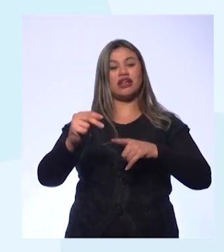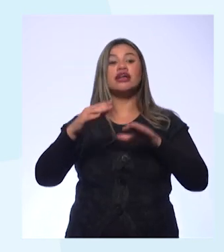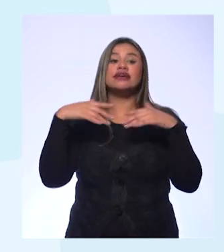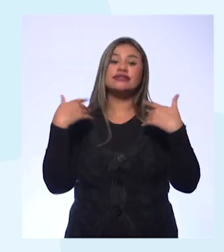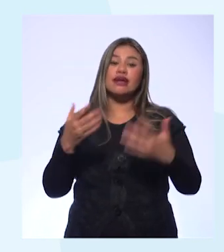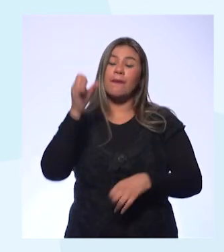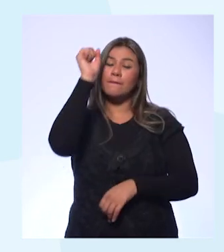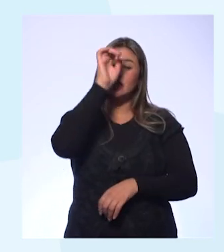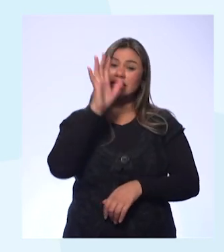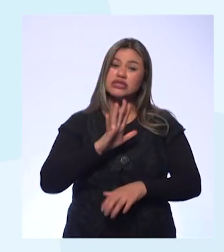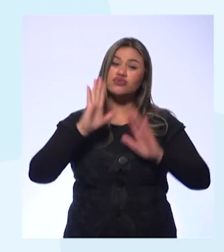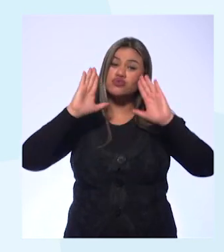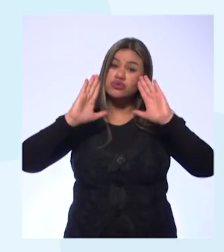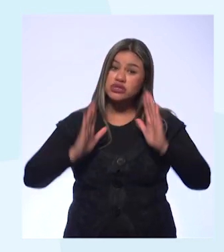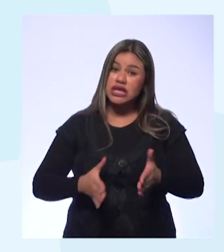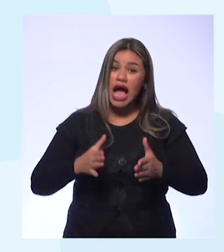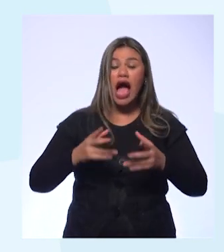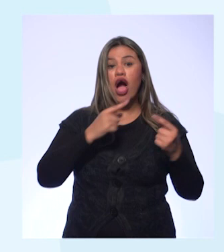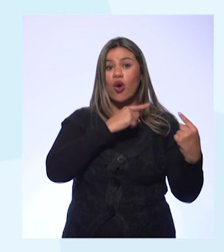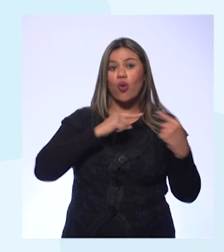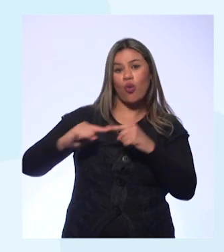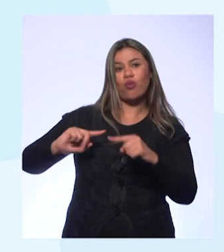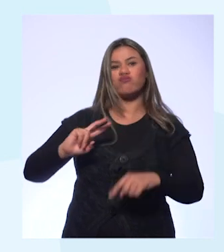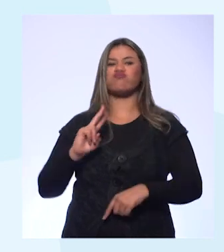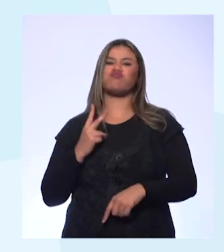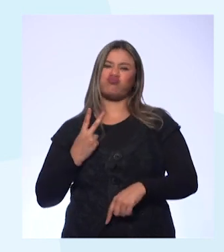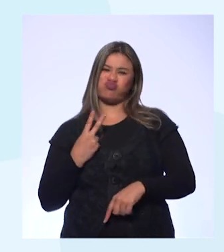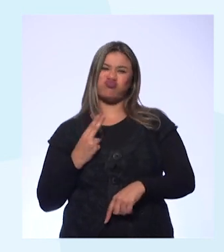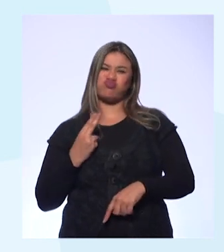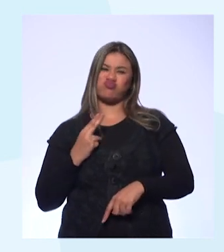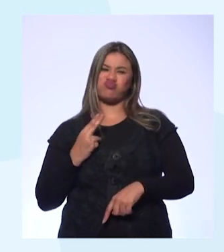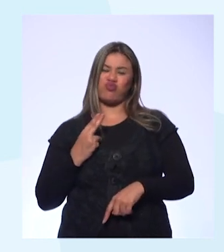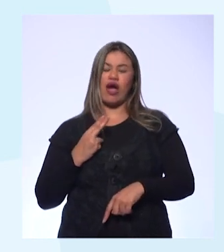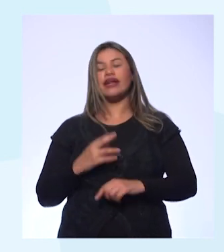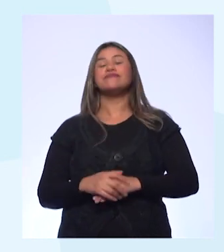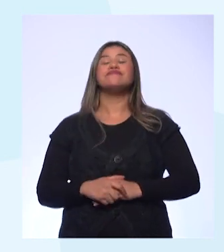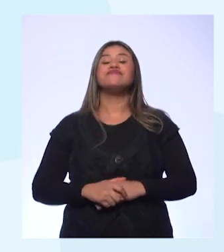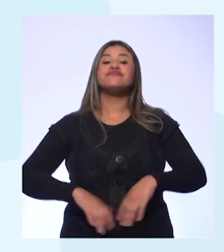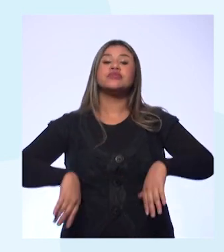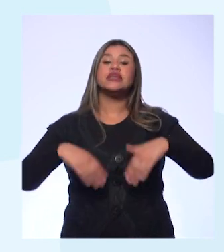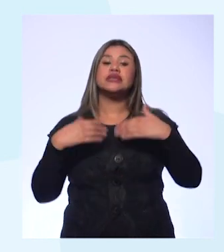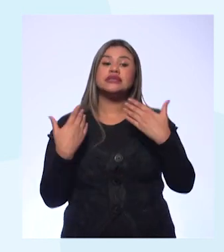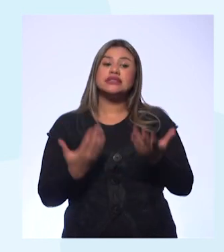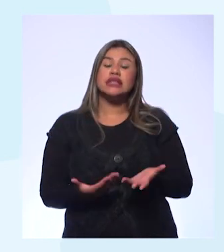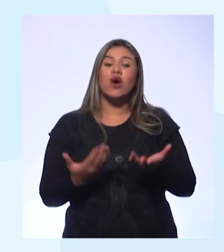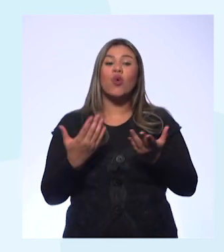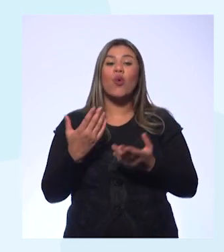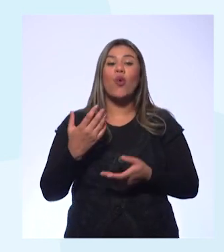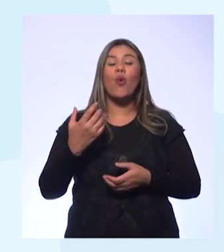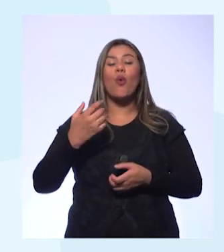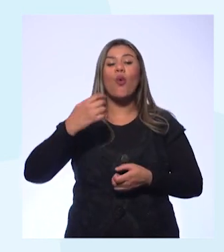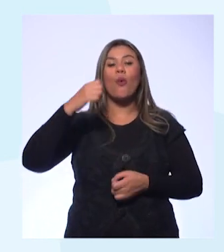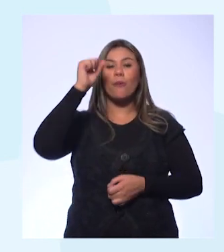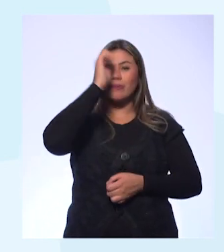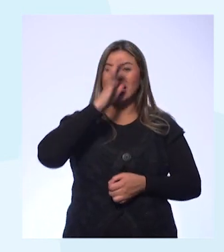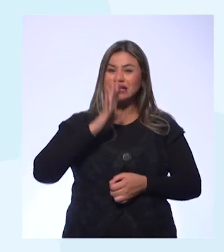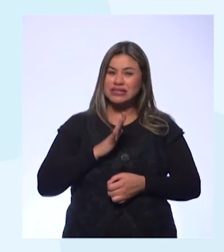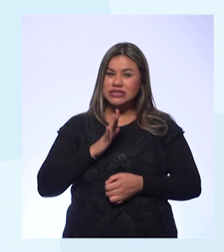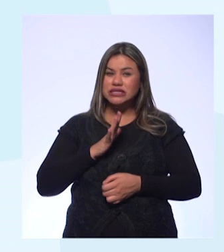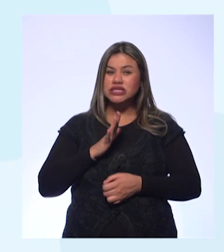politicamente sobre o território uruguaio Então veja bem A partir do momento que o Brasil coloca os colorados no poder